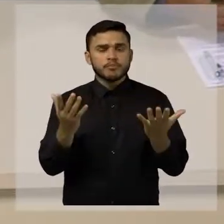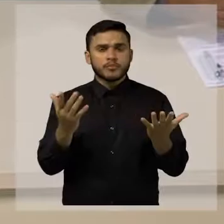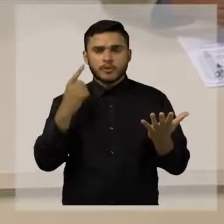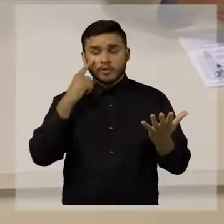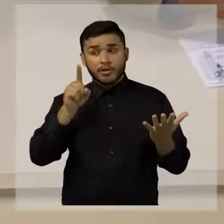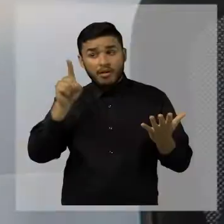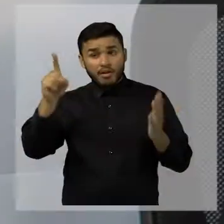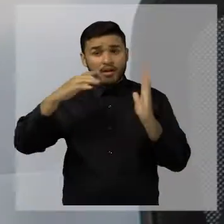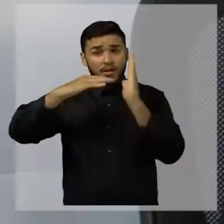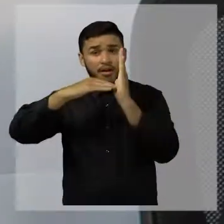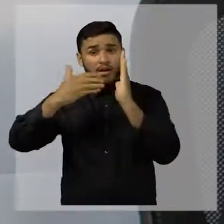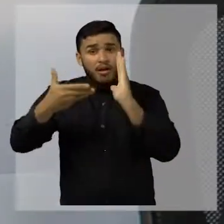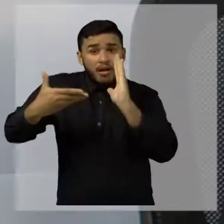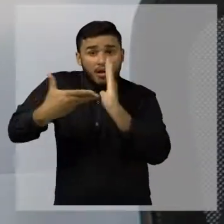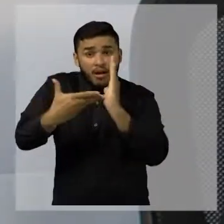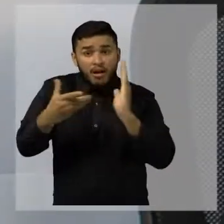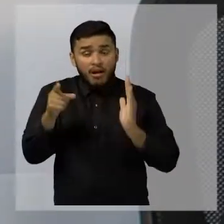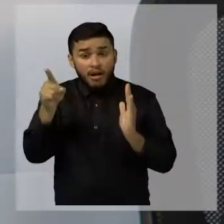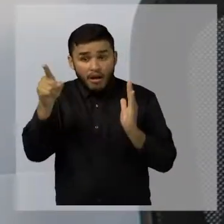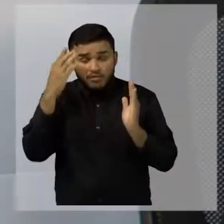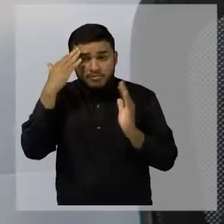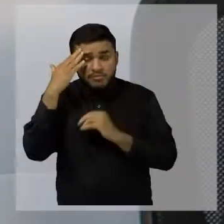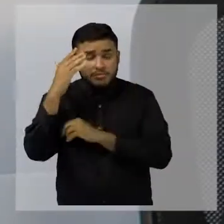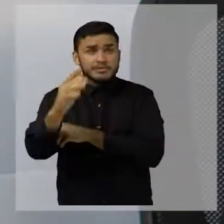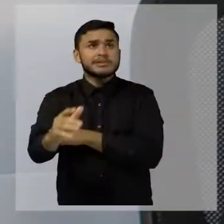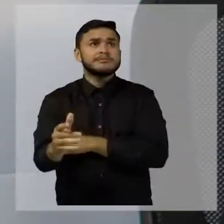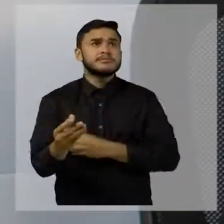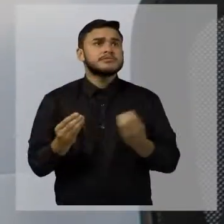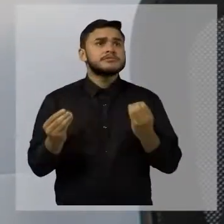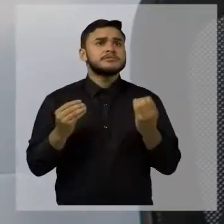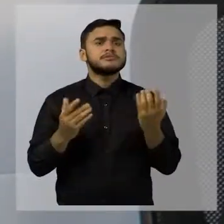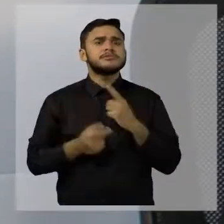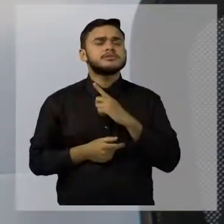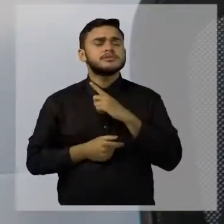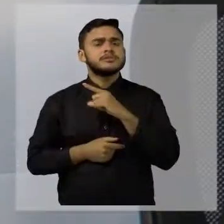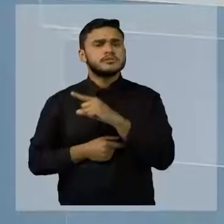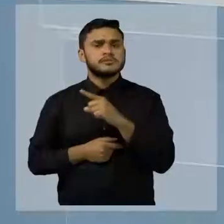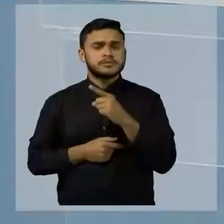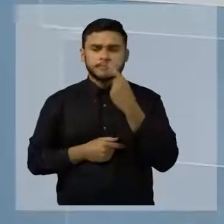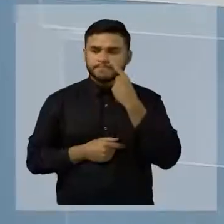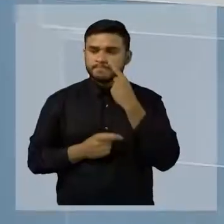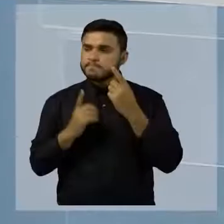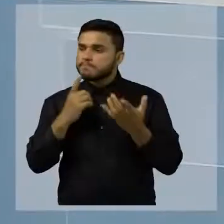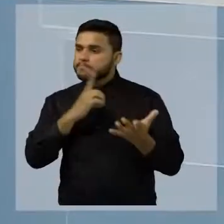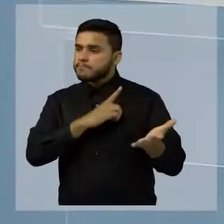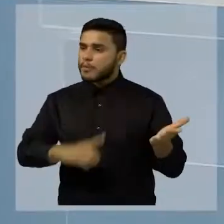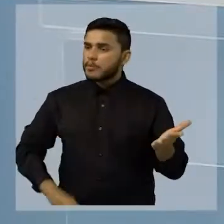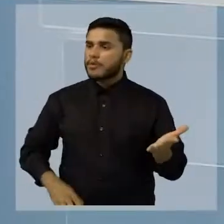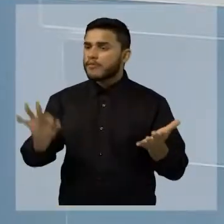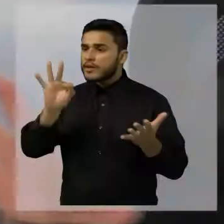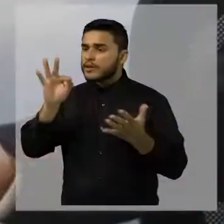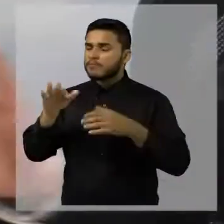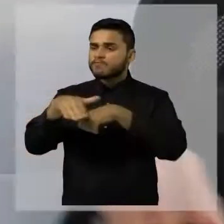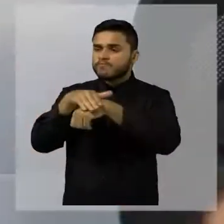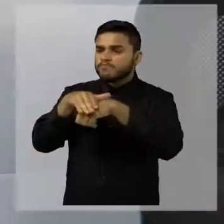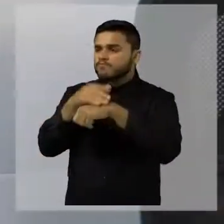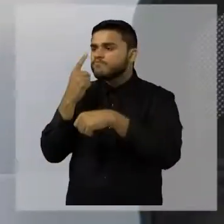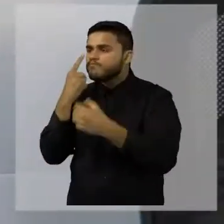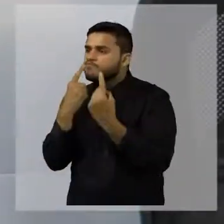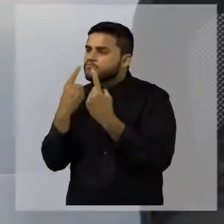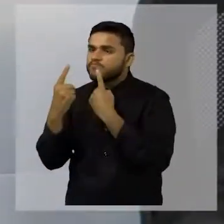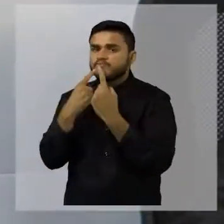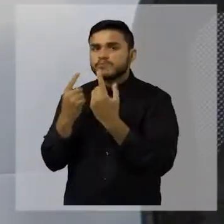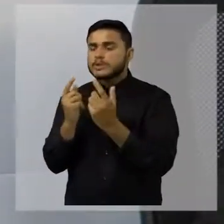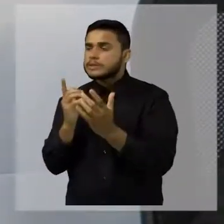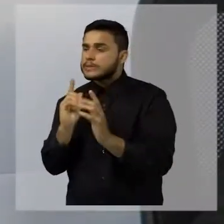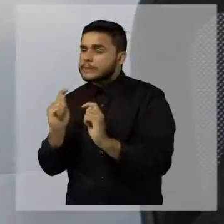Central, do Palácio do Planalto, para com os parlamentares do Congresso Nacional. Né? O Jair